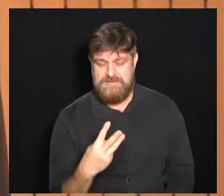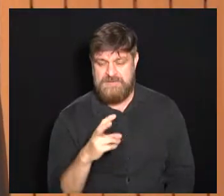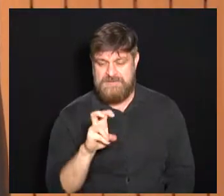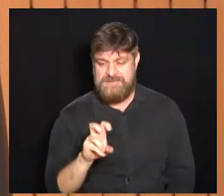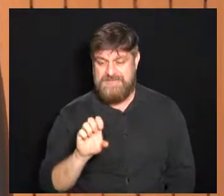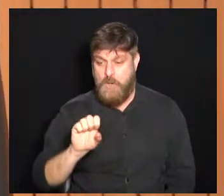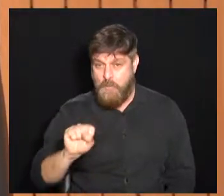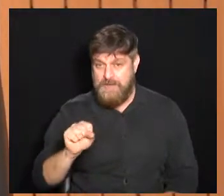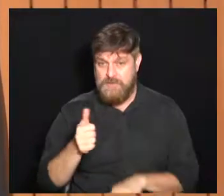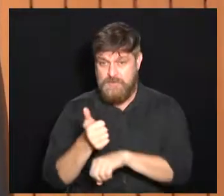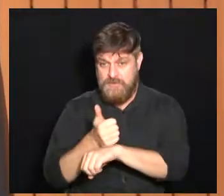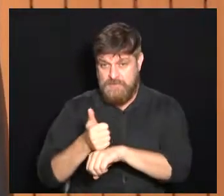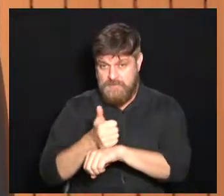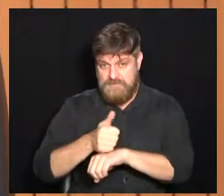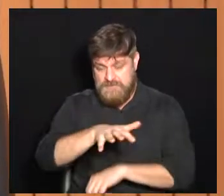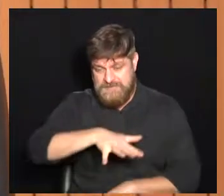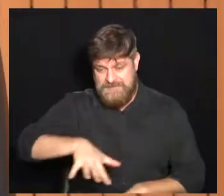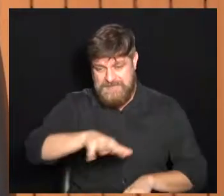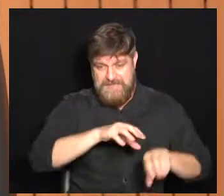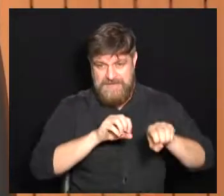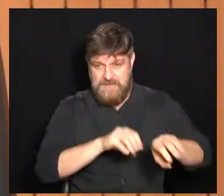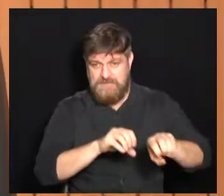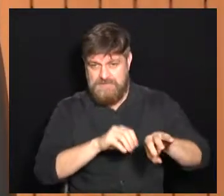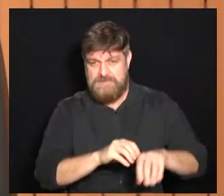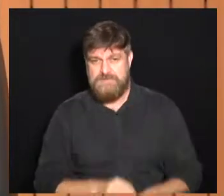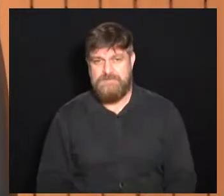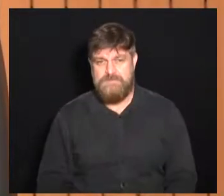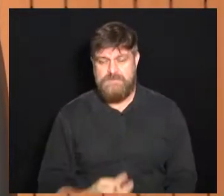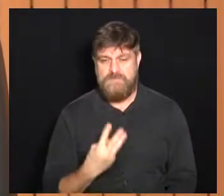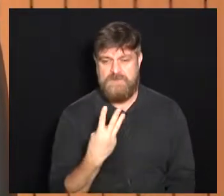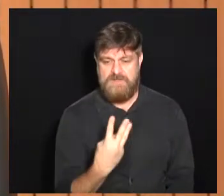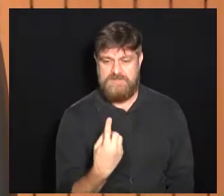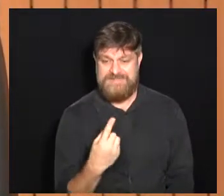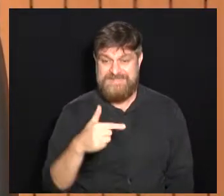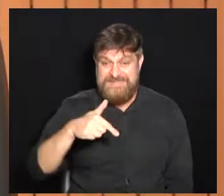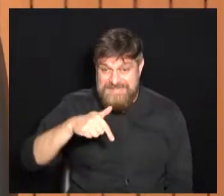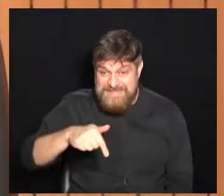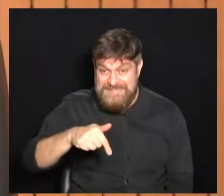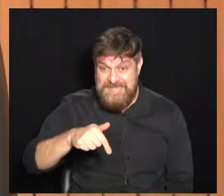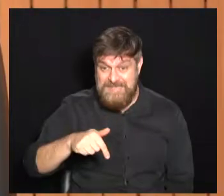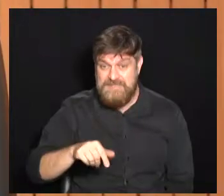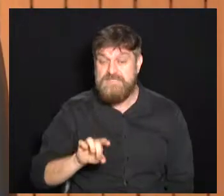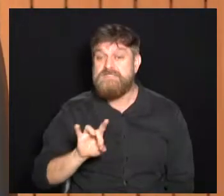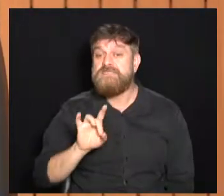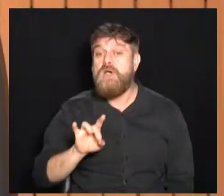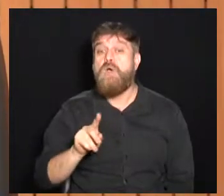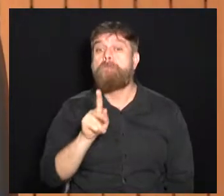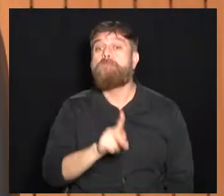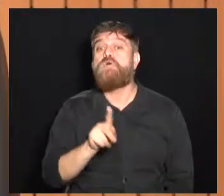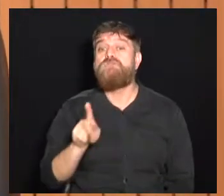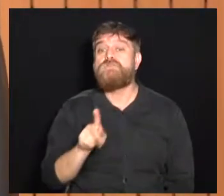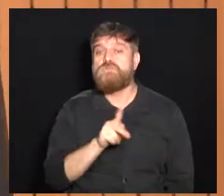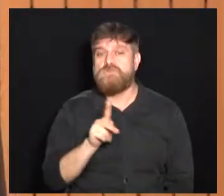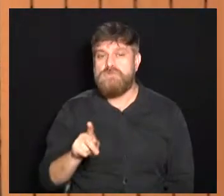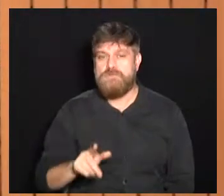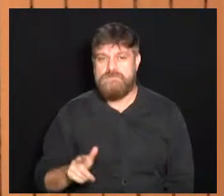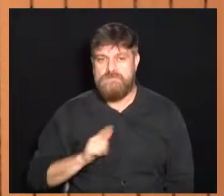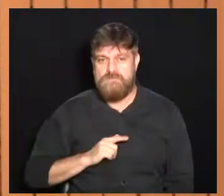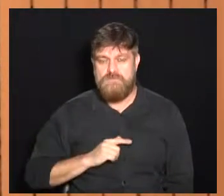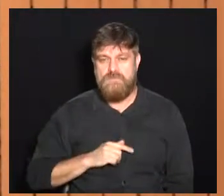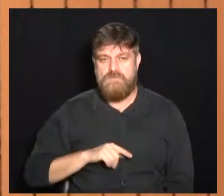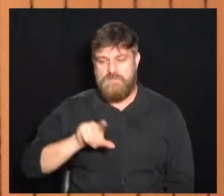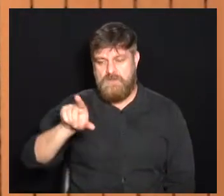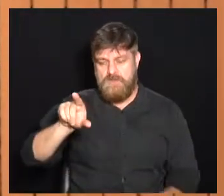358 profissionais de educação, dos quais 317 professores. Foram